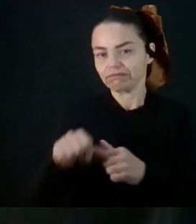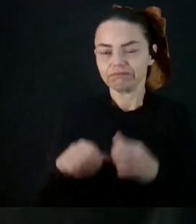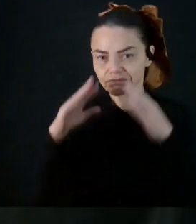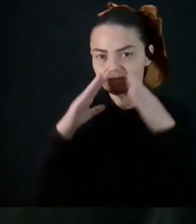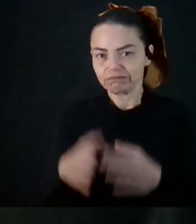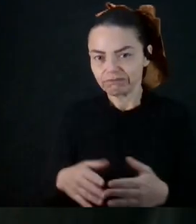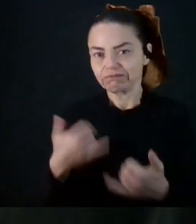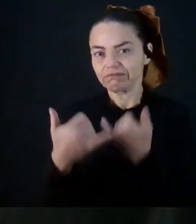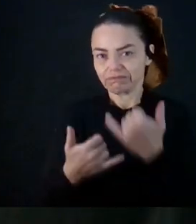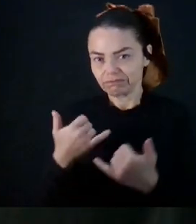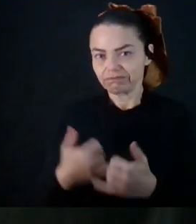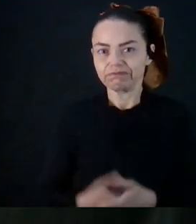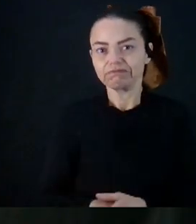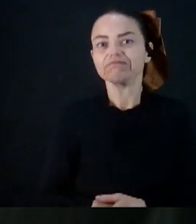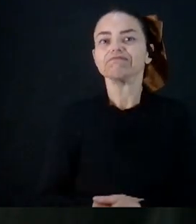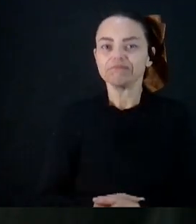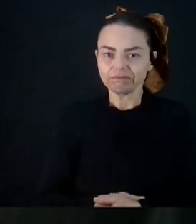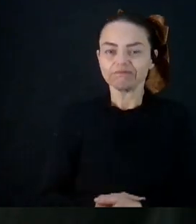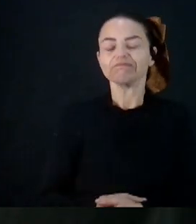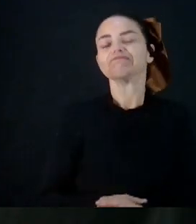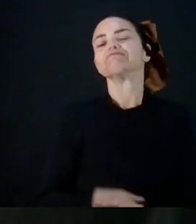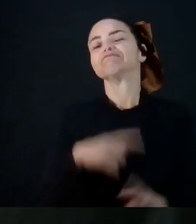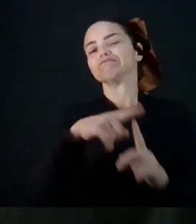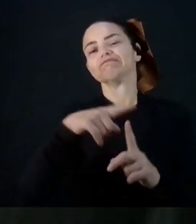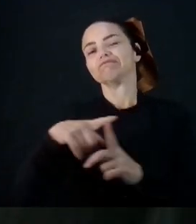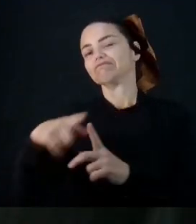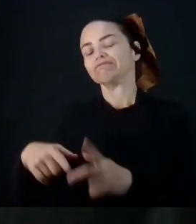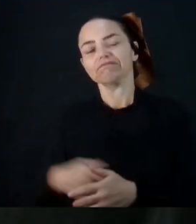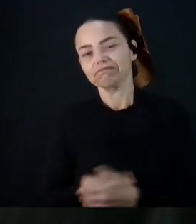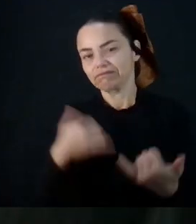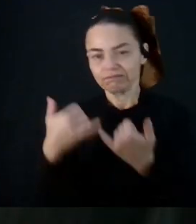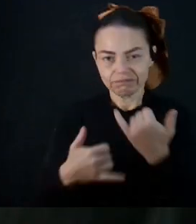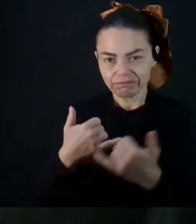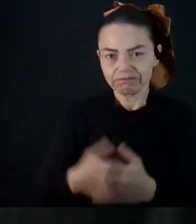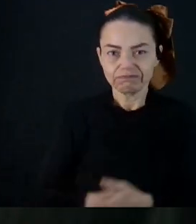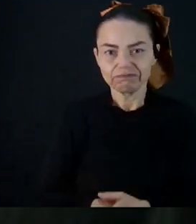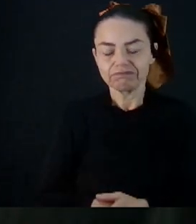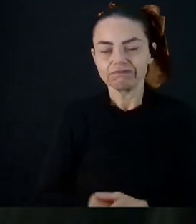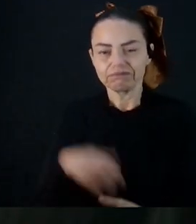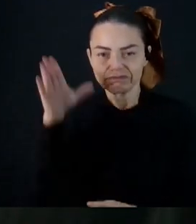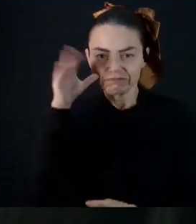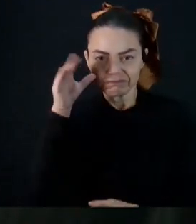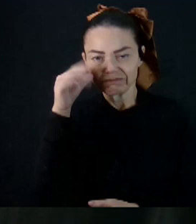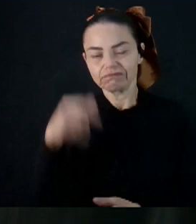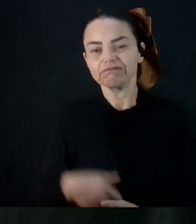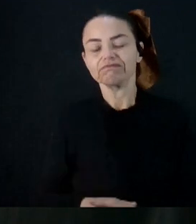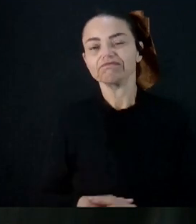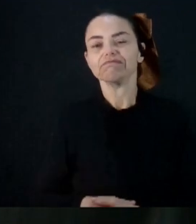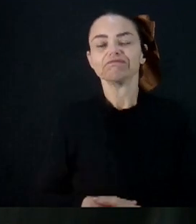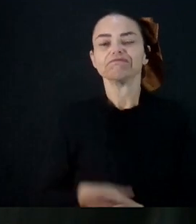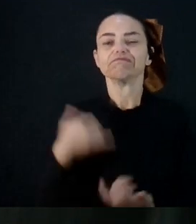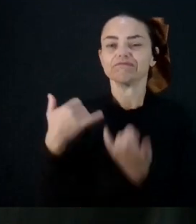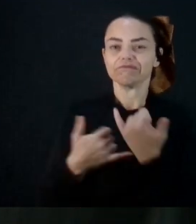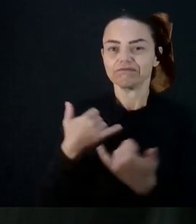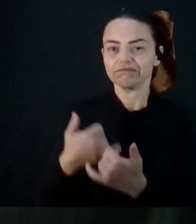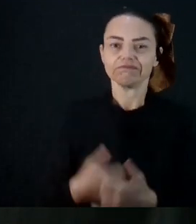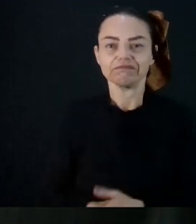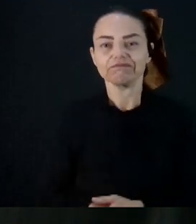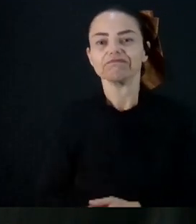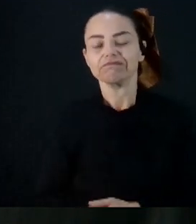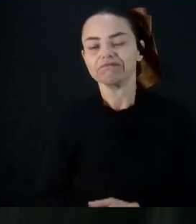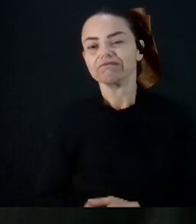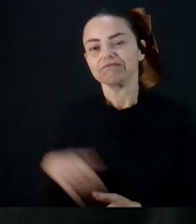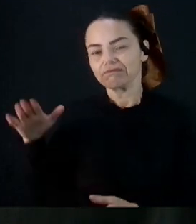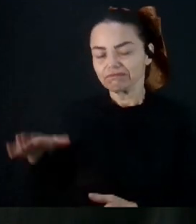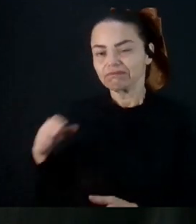diversão e trazer outro tipo, né, de diversão, de curiosidade, de entretenimento para essa nossa criança, tá